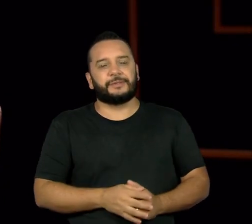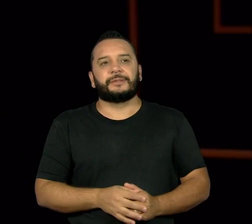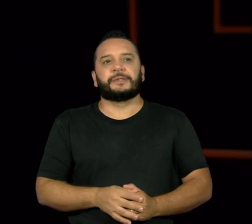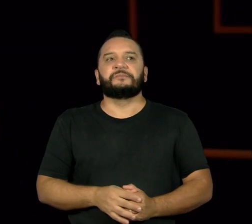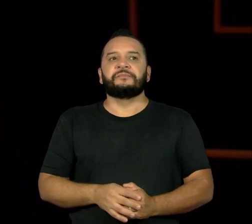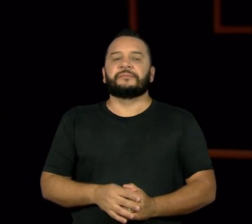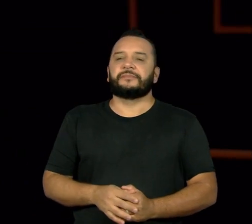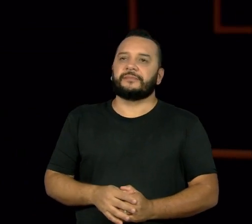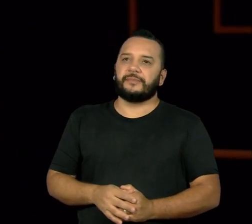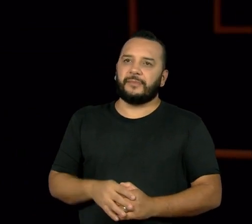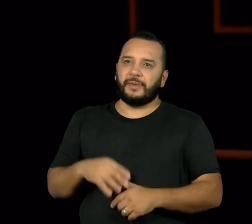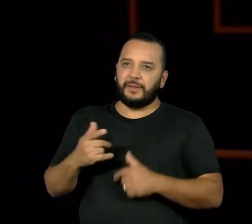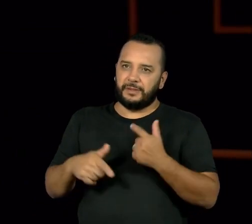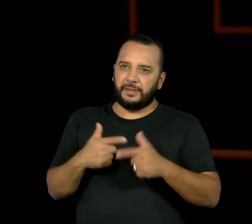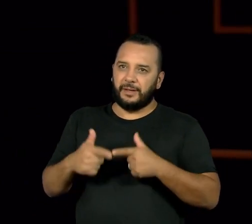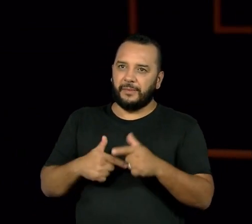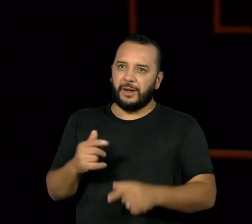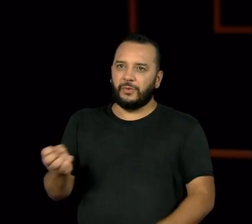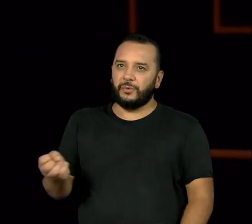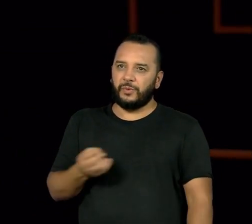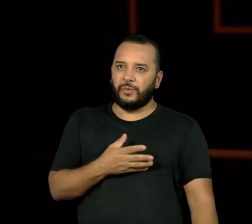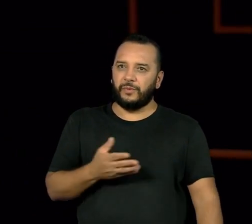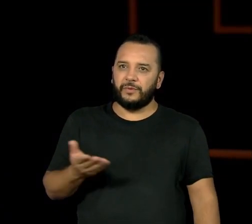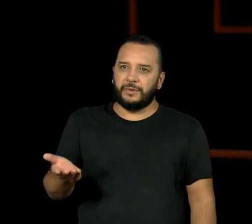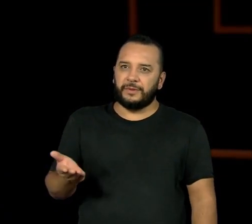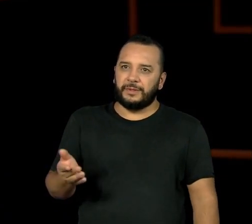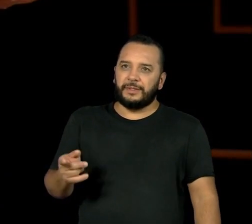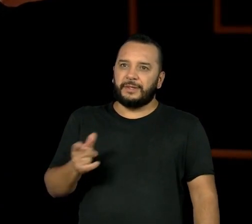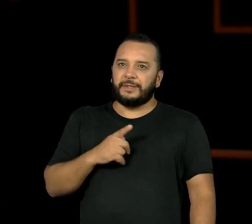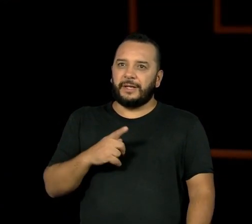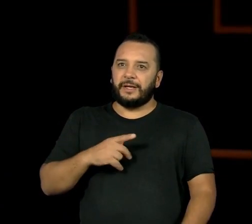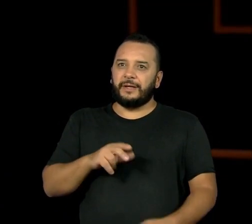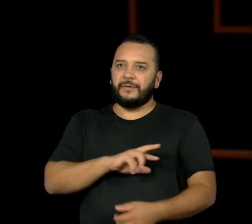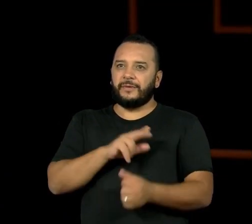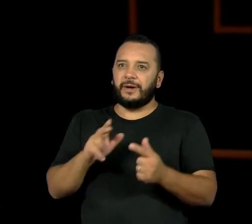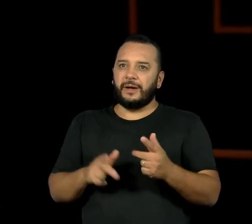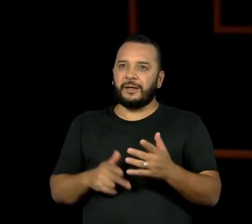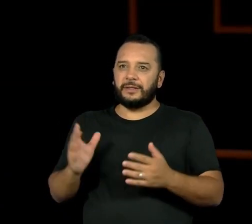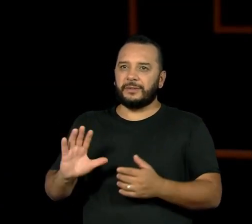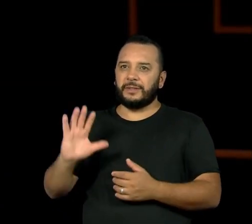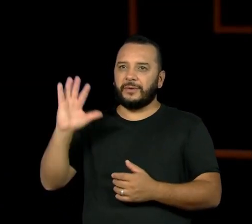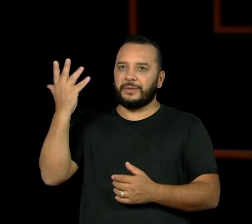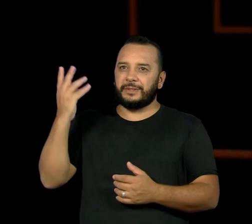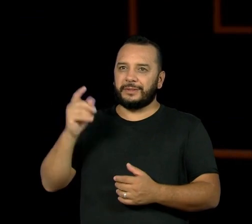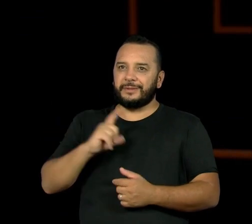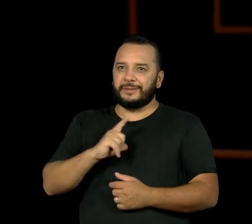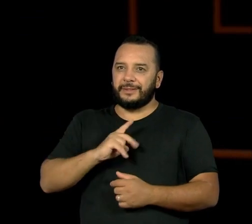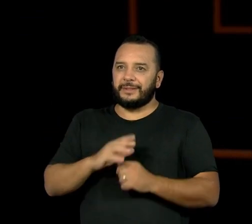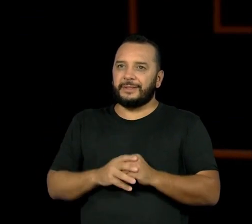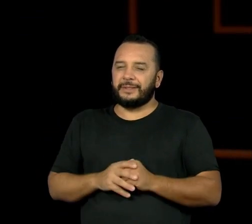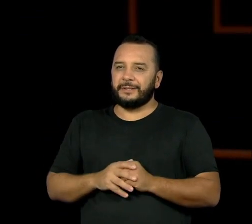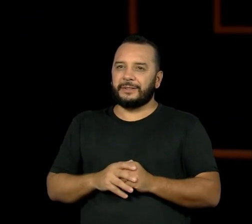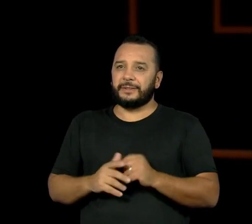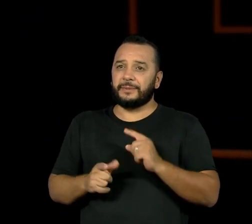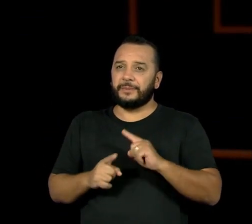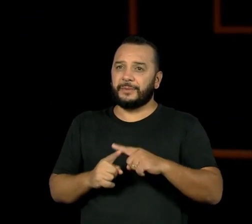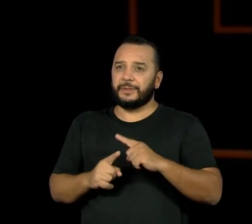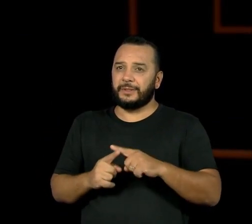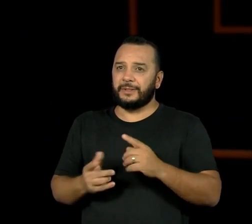Nesse trabalho novo, tem várias coisas acontecendo. Por quê?